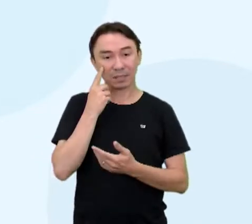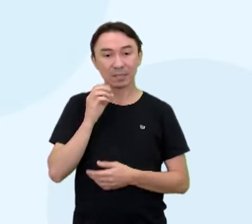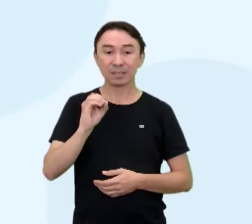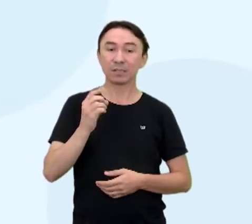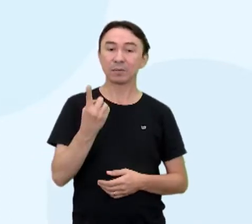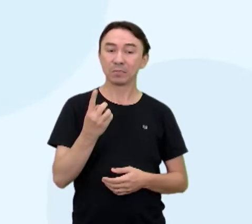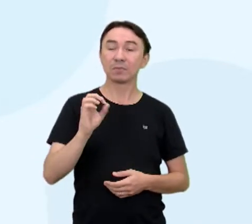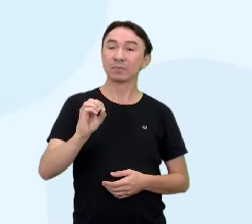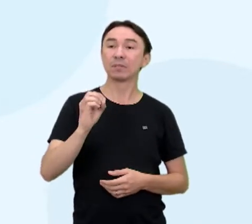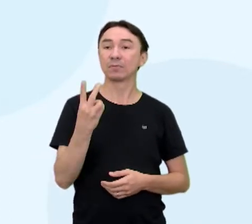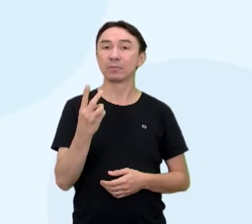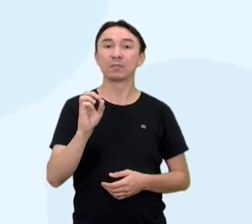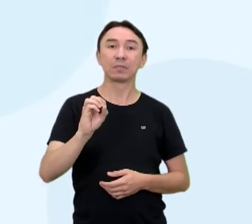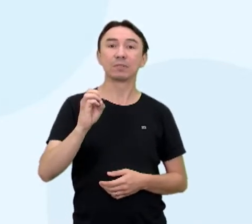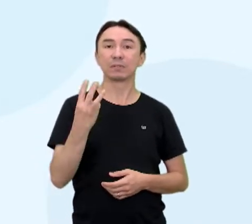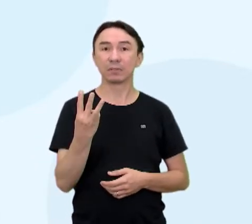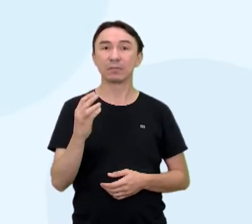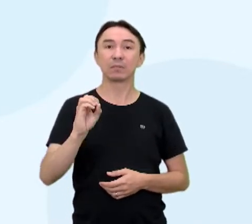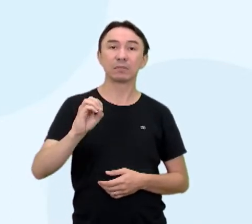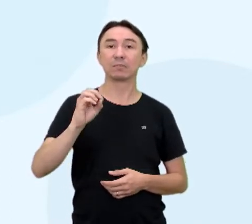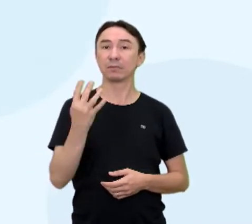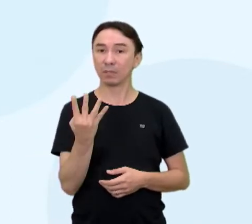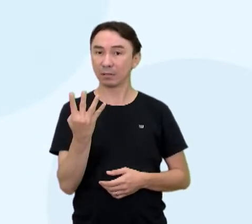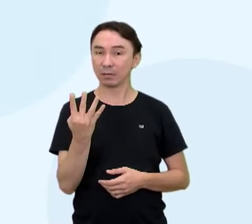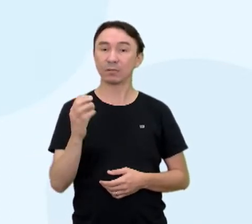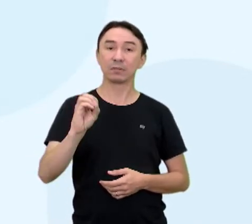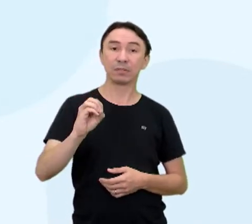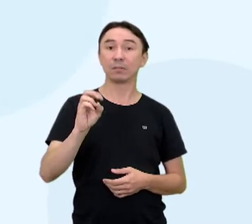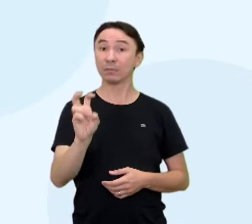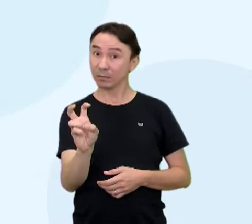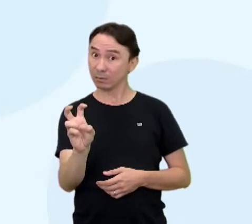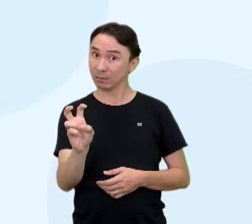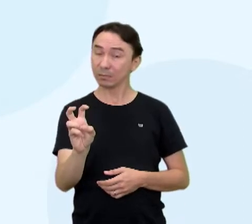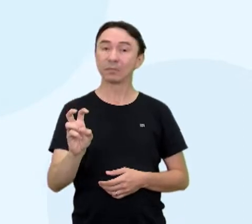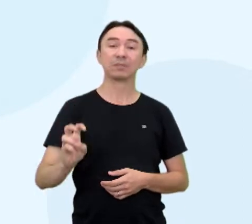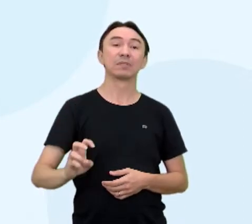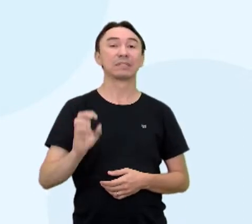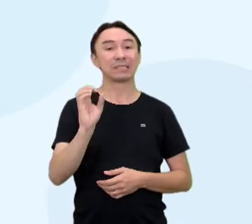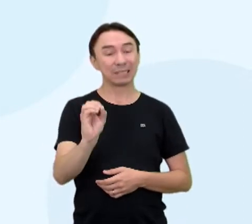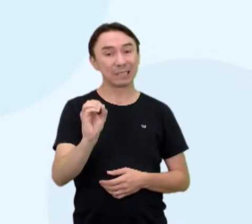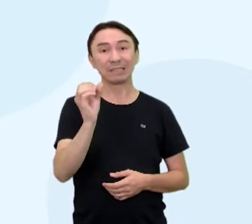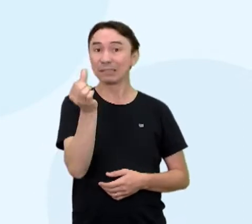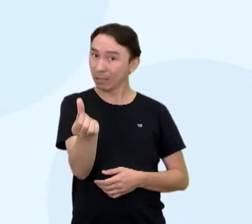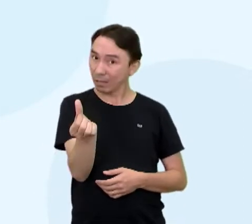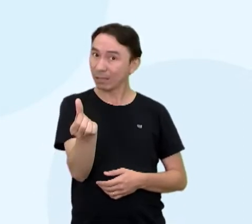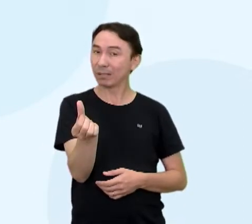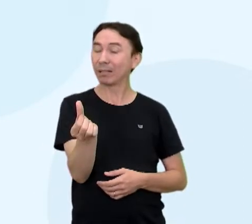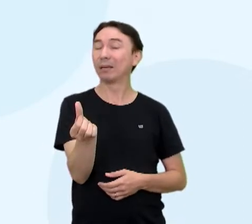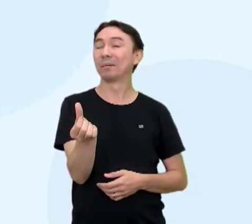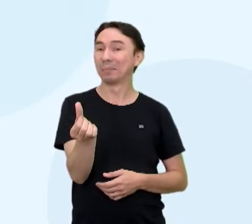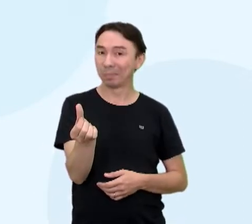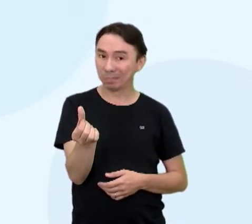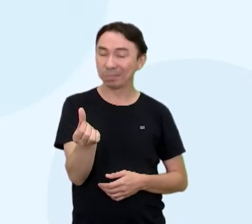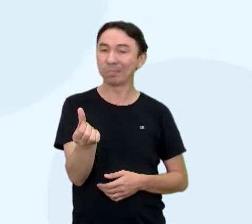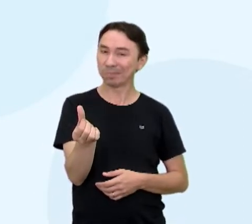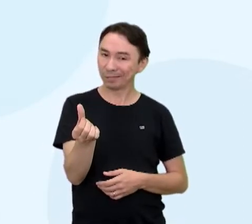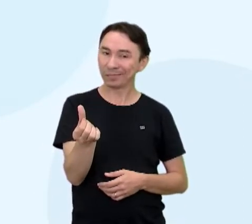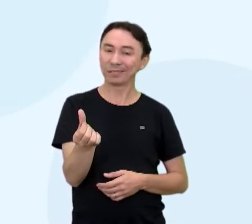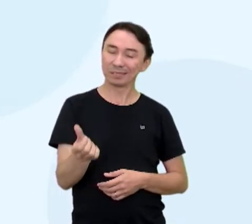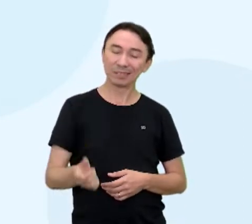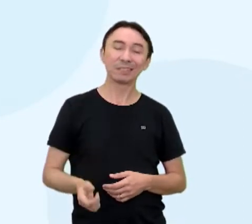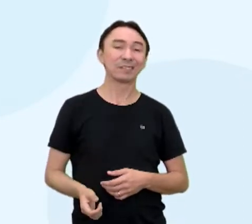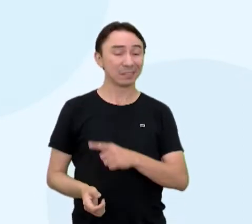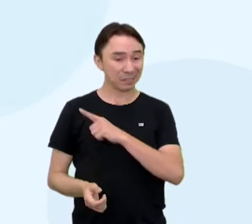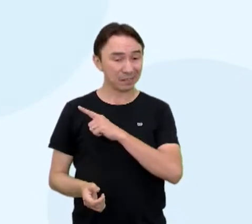02, 03, 04, 05 e 06, tá certo? E aí nós temos